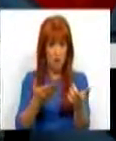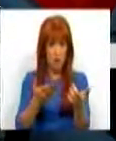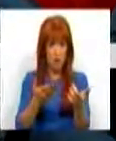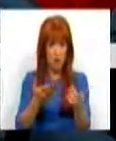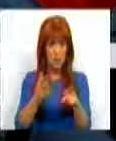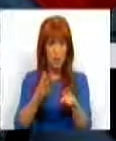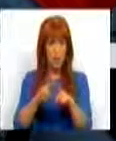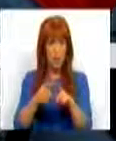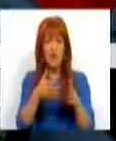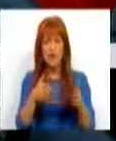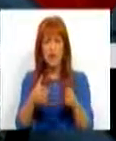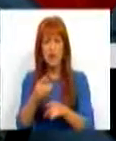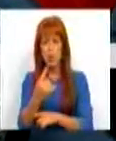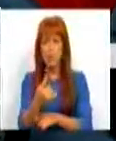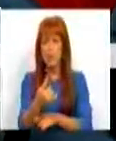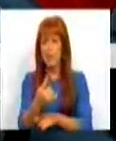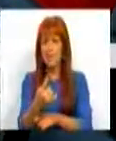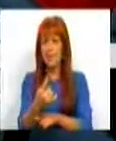a venda